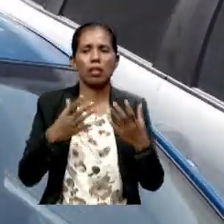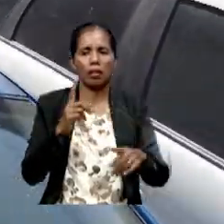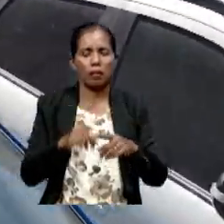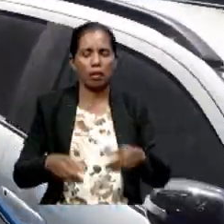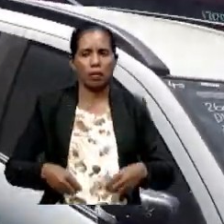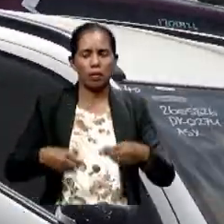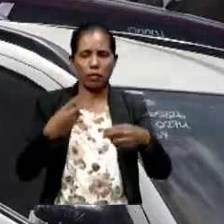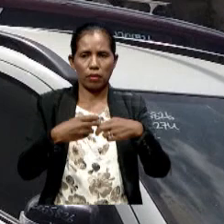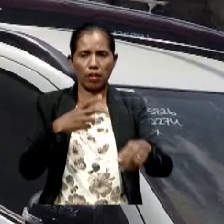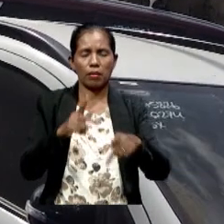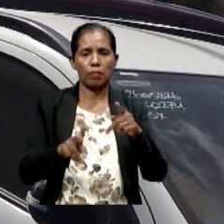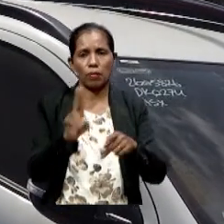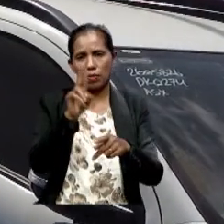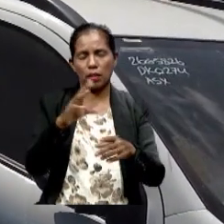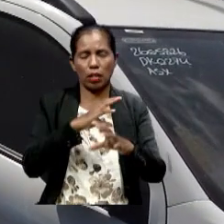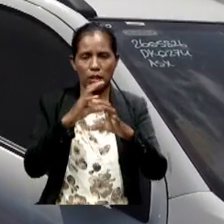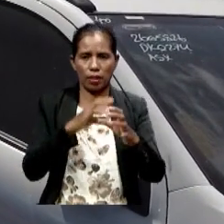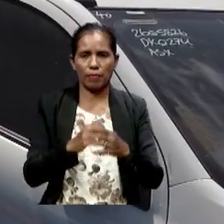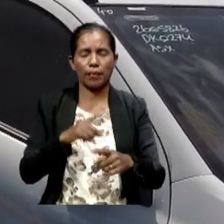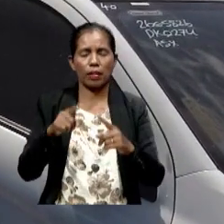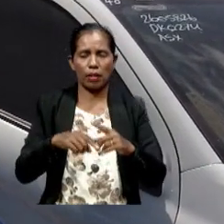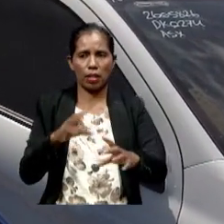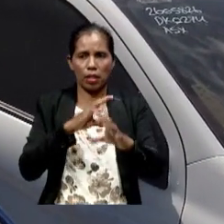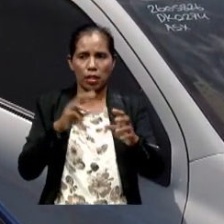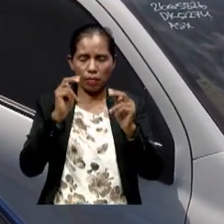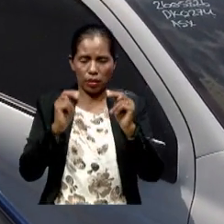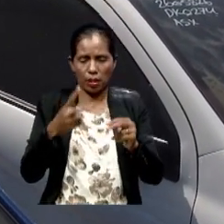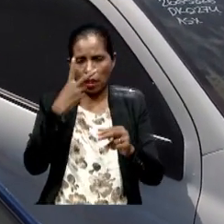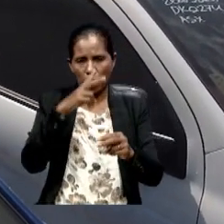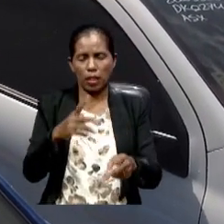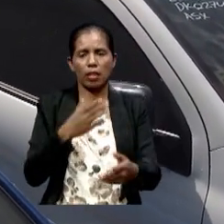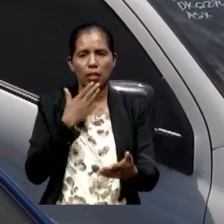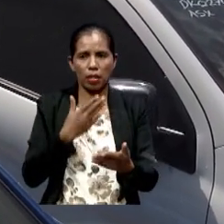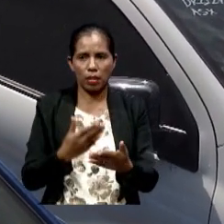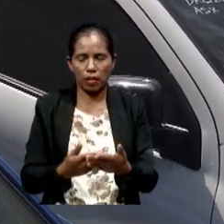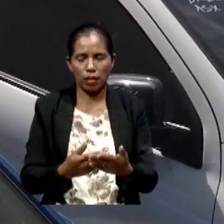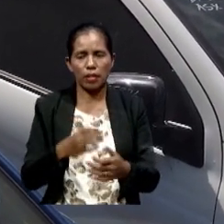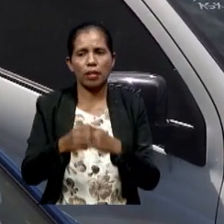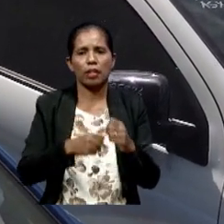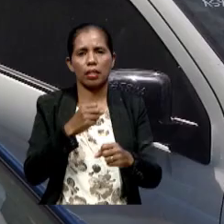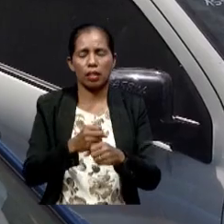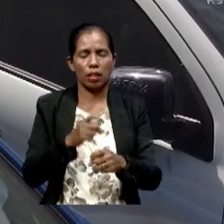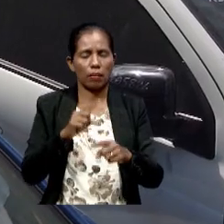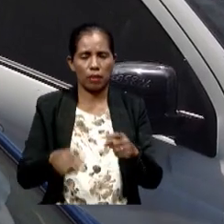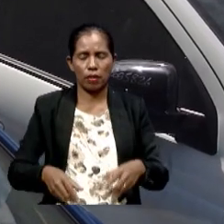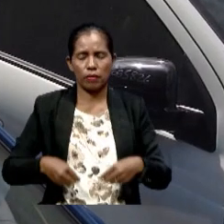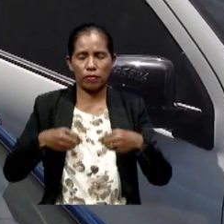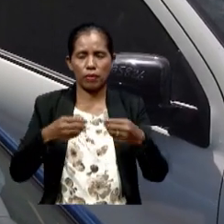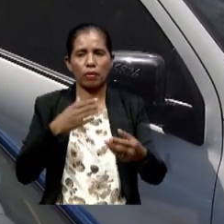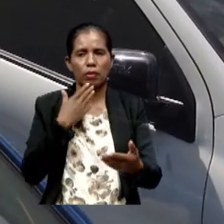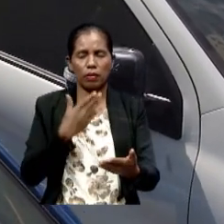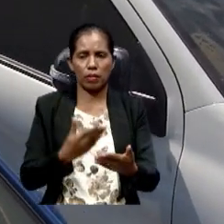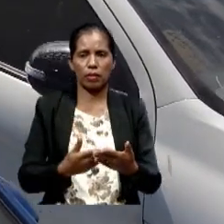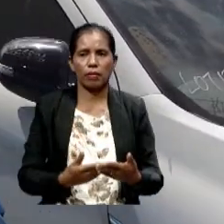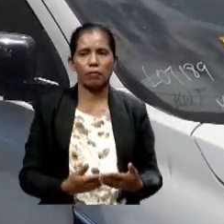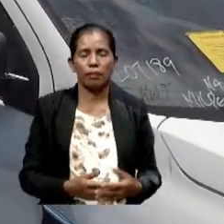ne be uza kereta banhira tama kereta presija hare ne kondisong di diak no ne prazu no ne la bele foris ku ba konsumidor tir lei